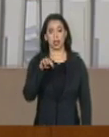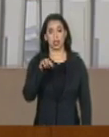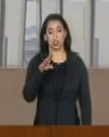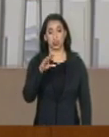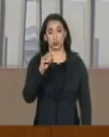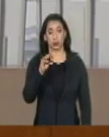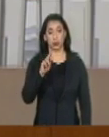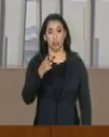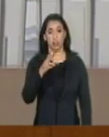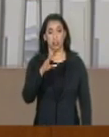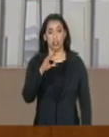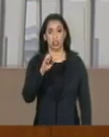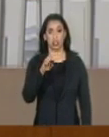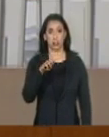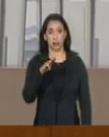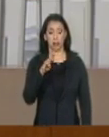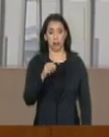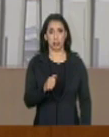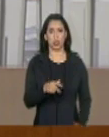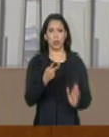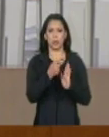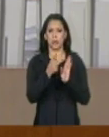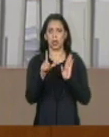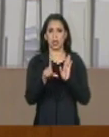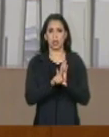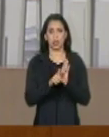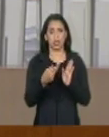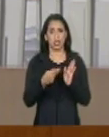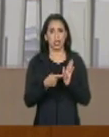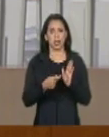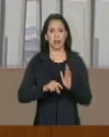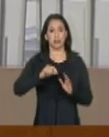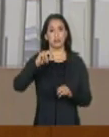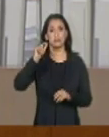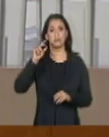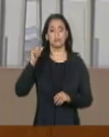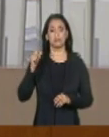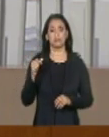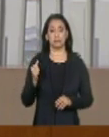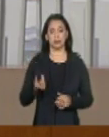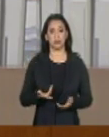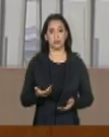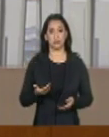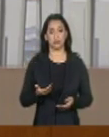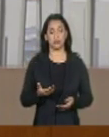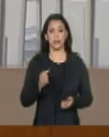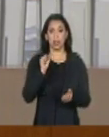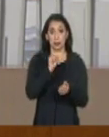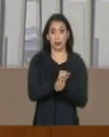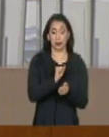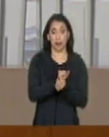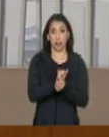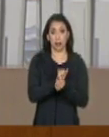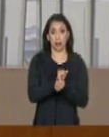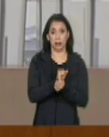Esse projeto de lei, que estava lá há mais de duas legislaturas, meio que parado,